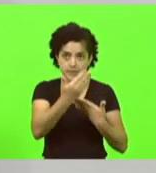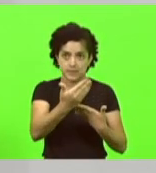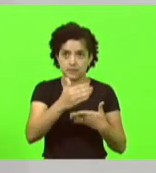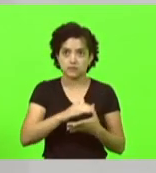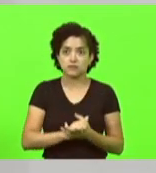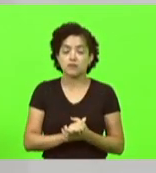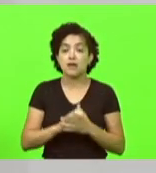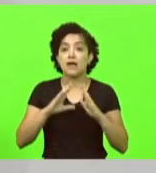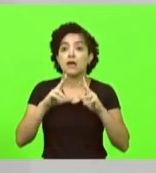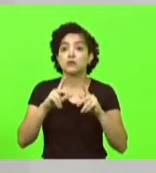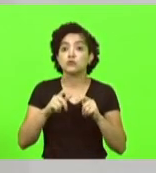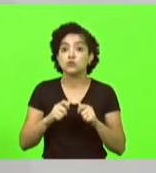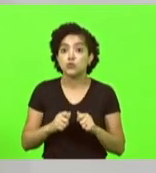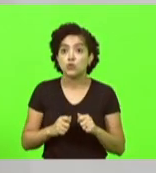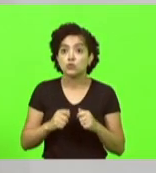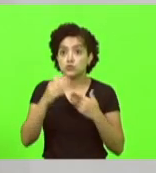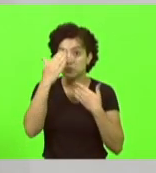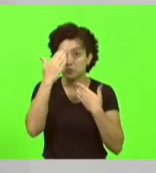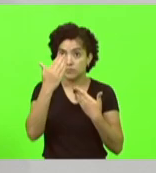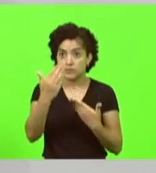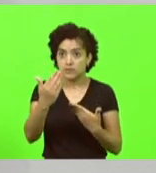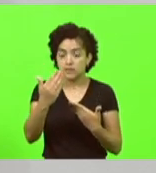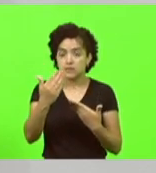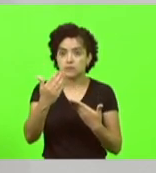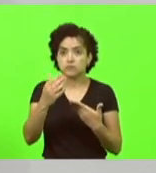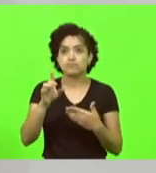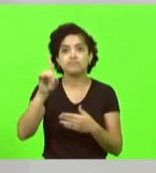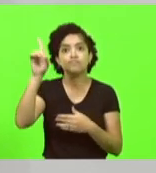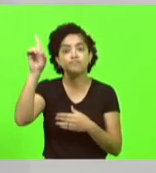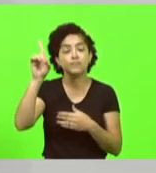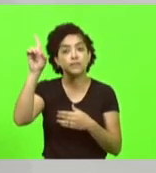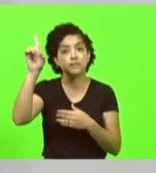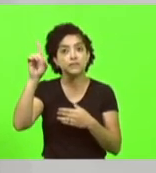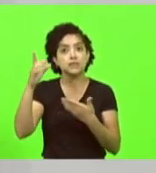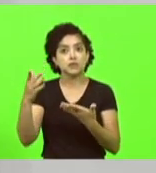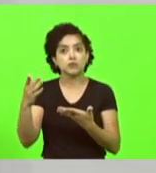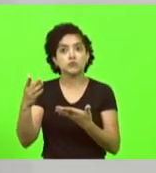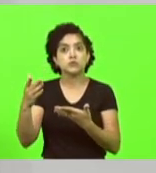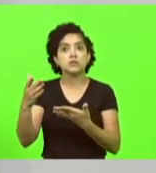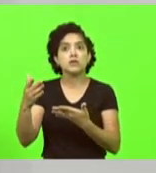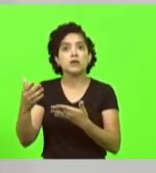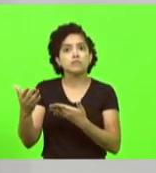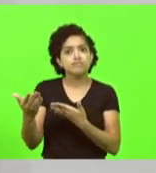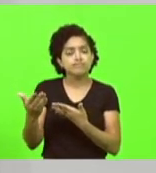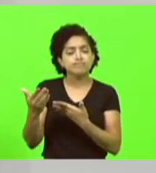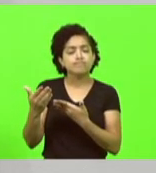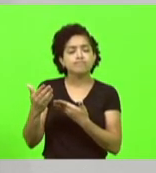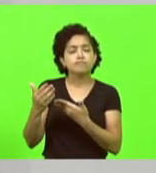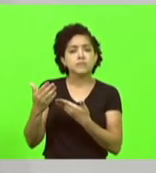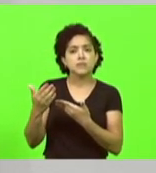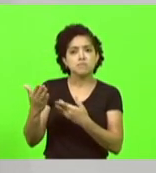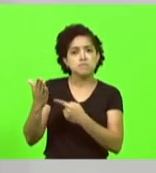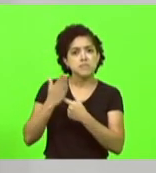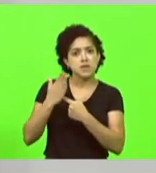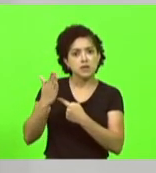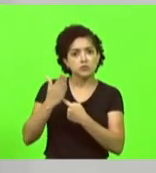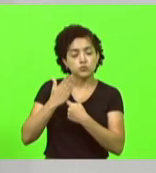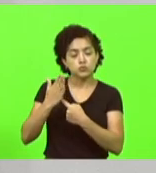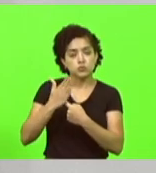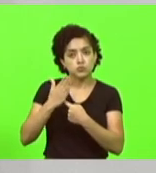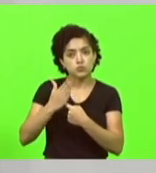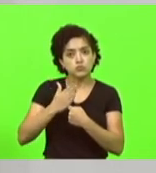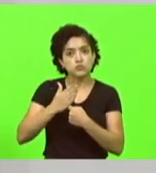a todos. Peço a Deus que me guie, que me faça fazer sempre o